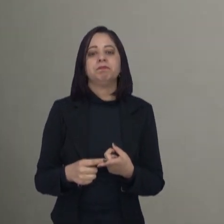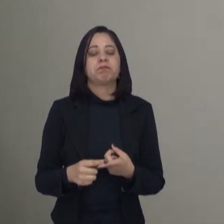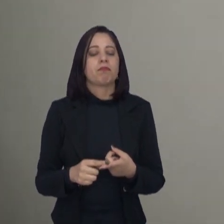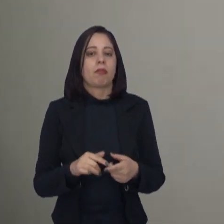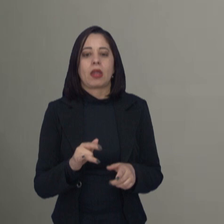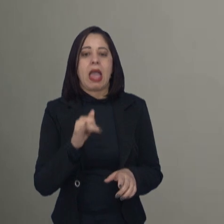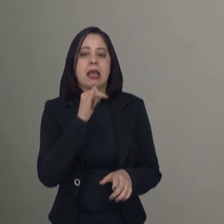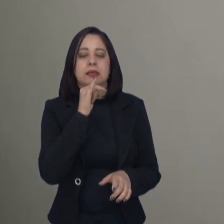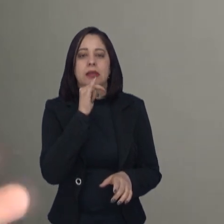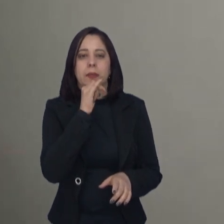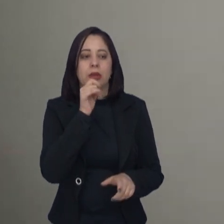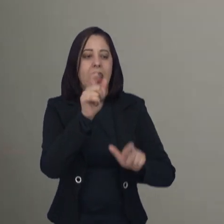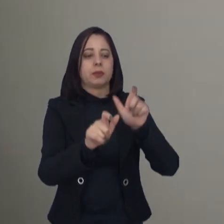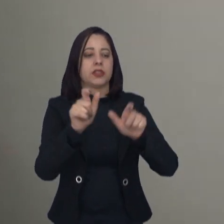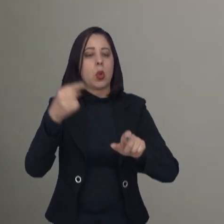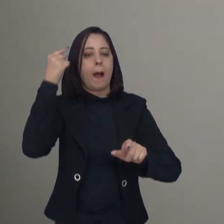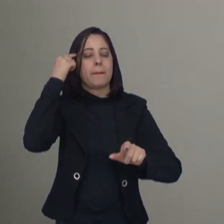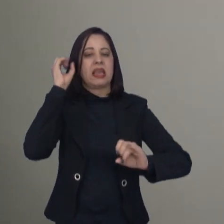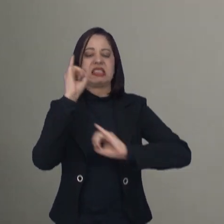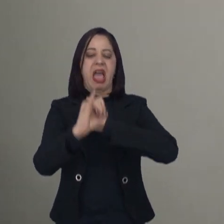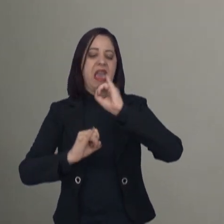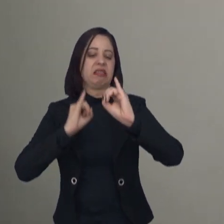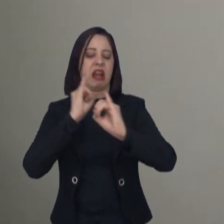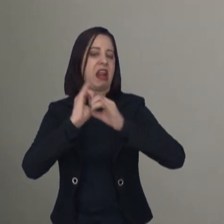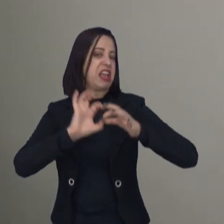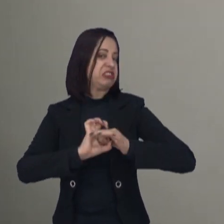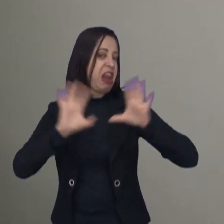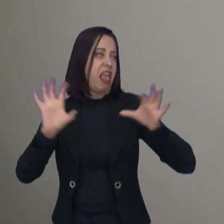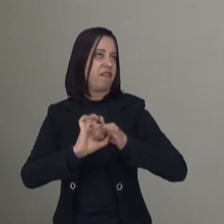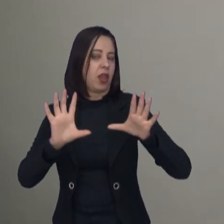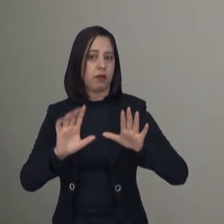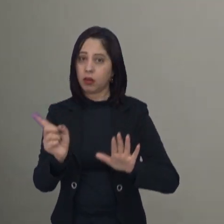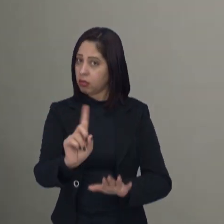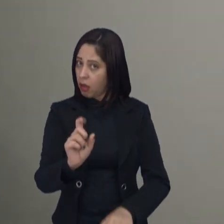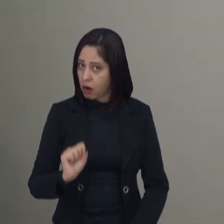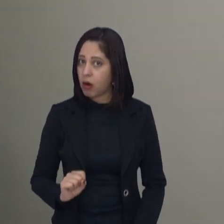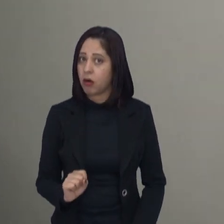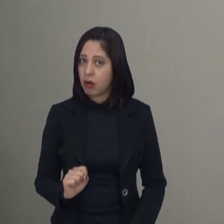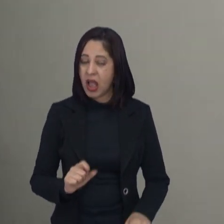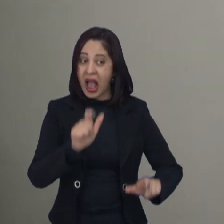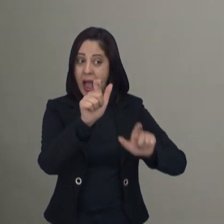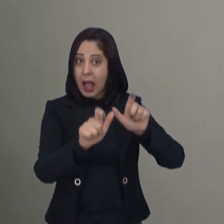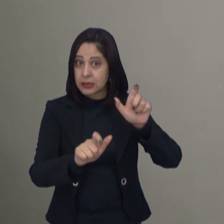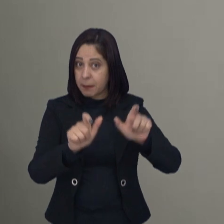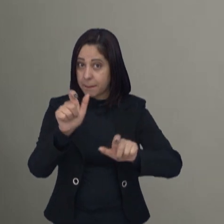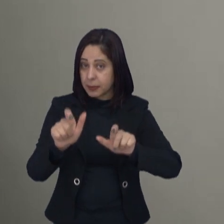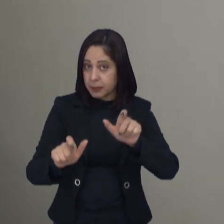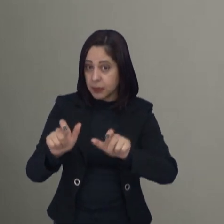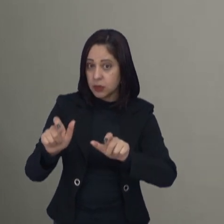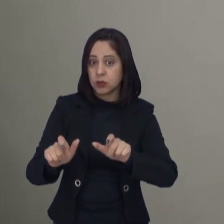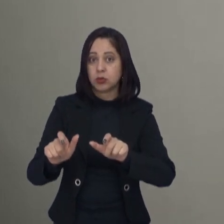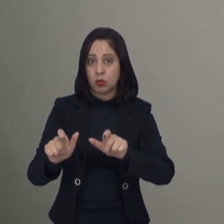as pessoas de qualquer respaldo legal, qualquer consequência jurídica, o que não é verdade. Então assim as pessoas criaram uma segurança de se